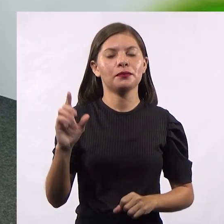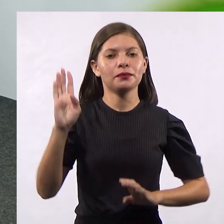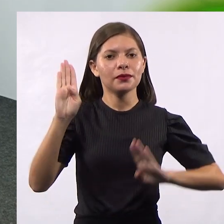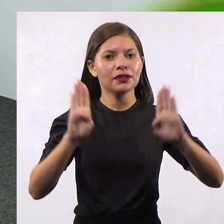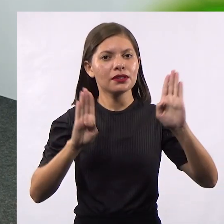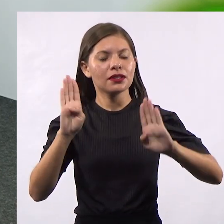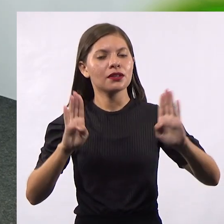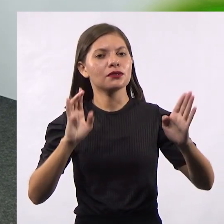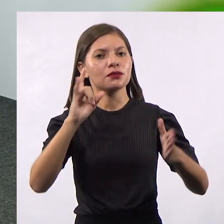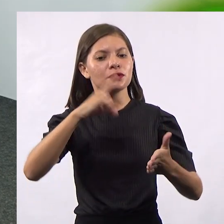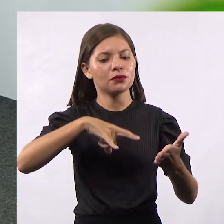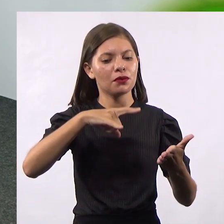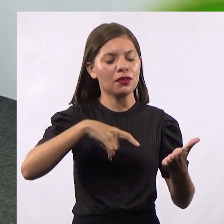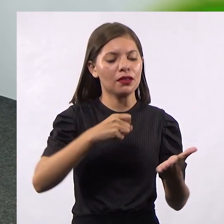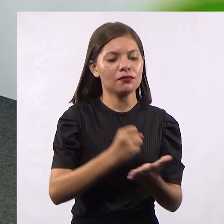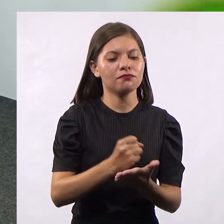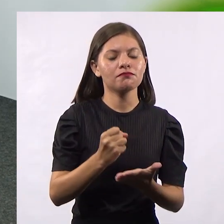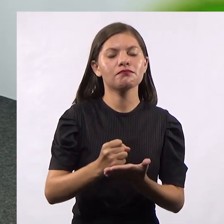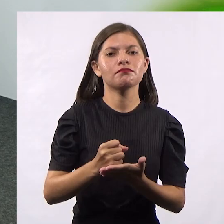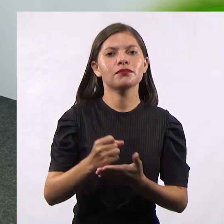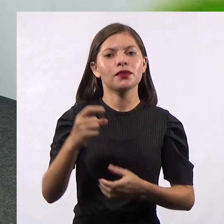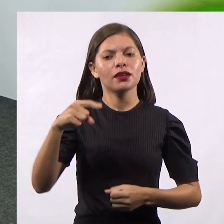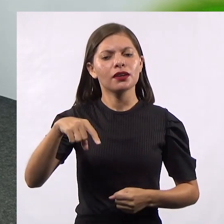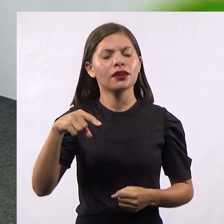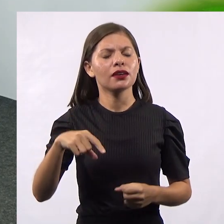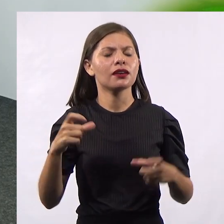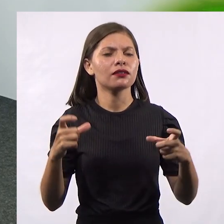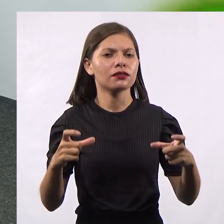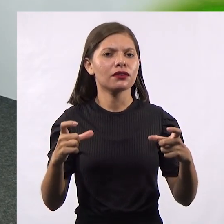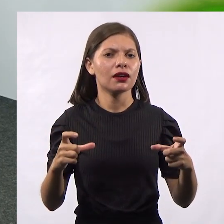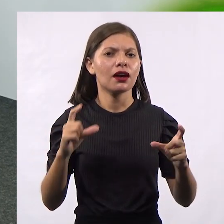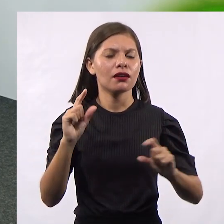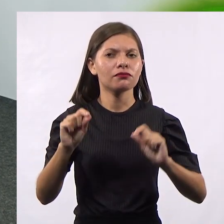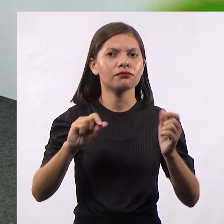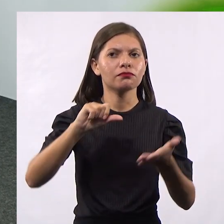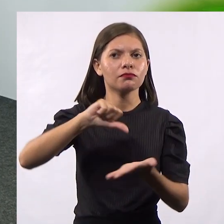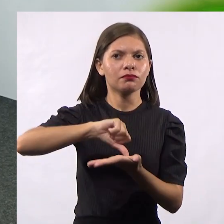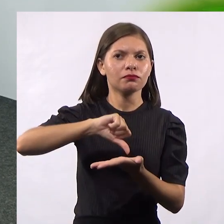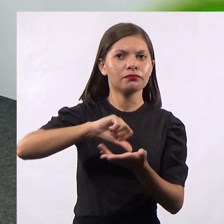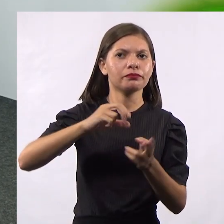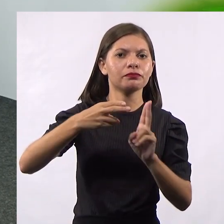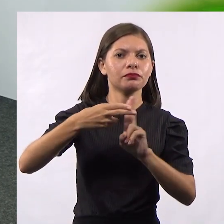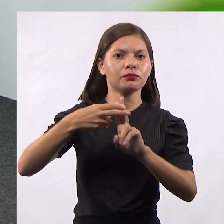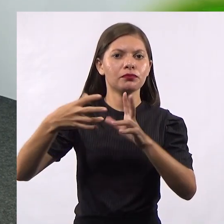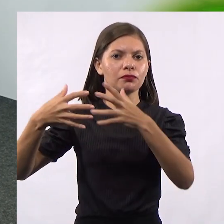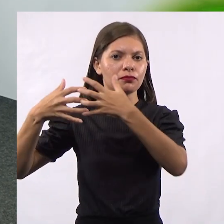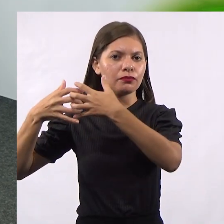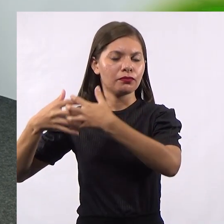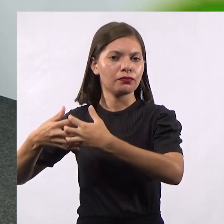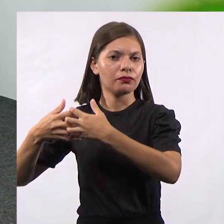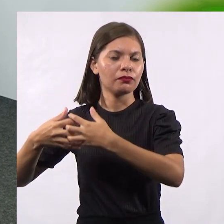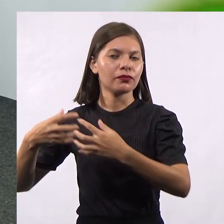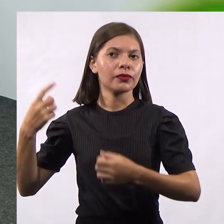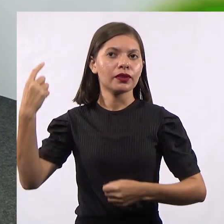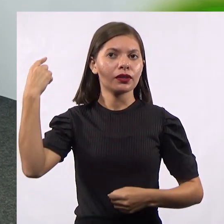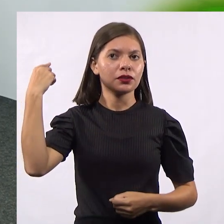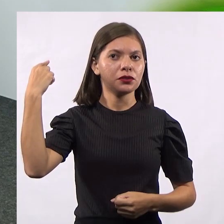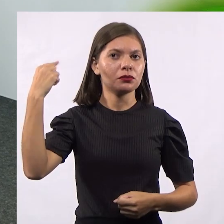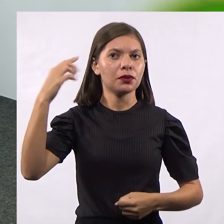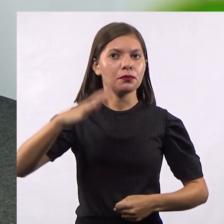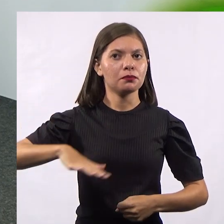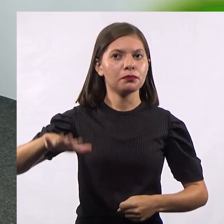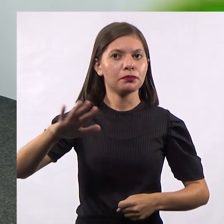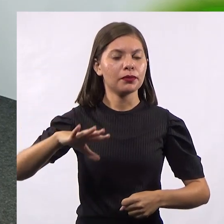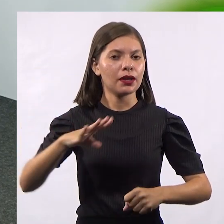Administrativos. Eu me encontro no campus Porto Velho, Zona Norte, e atrás de mim tem uma parede branca escrito EAD Mudando